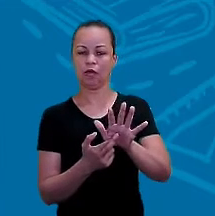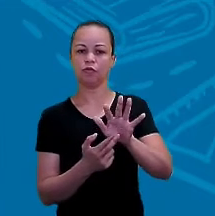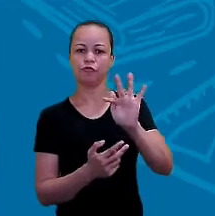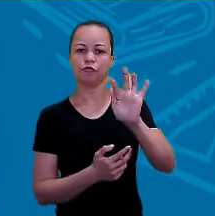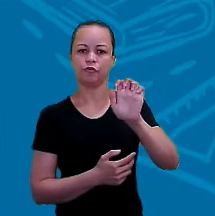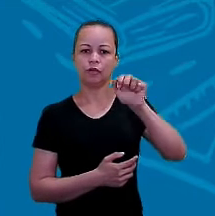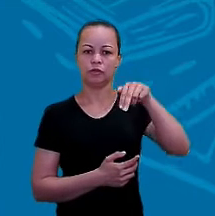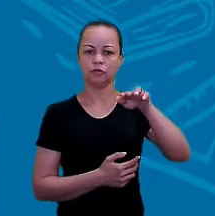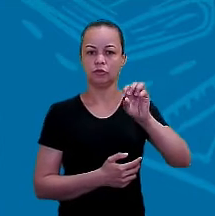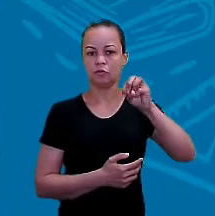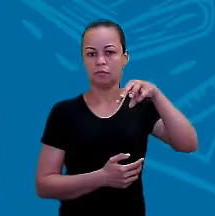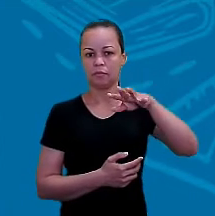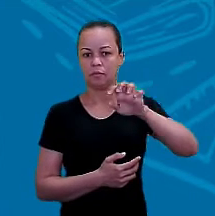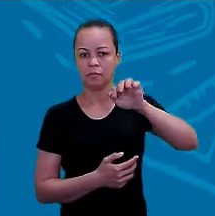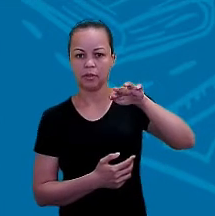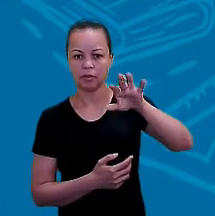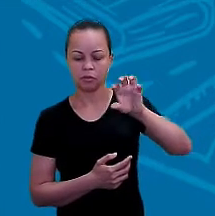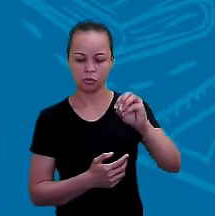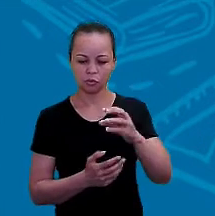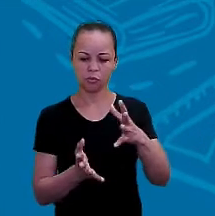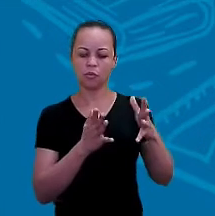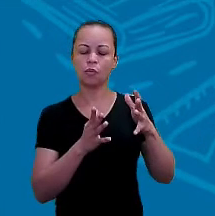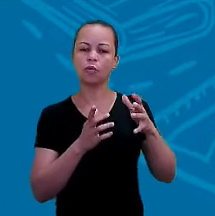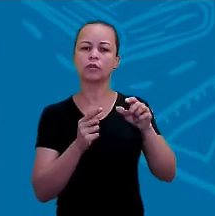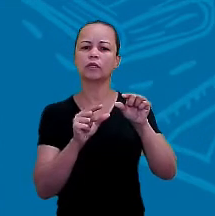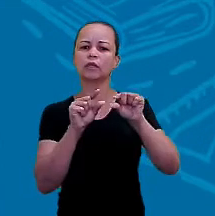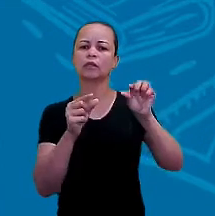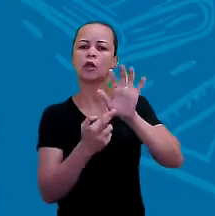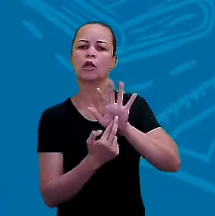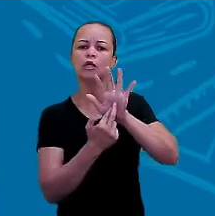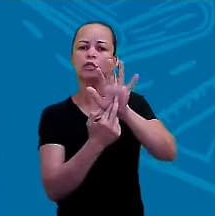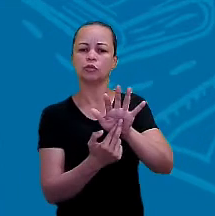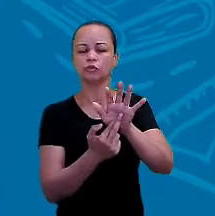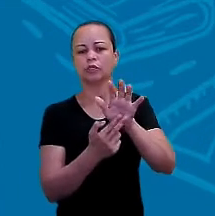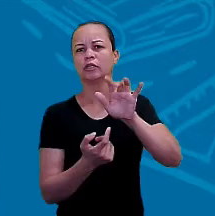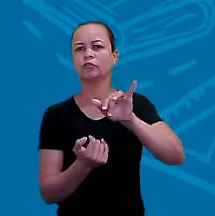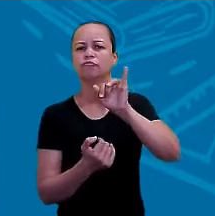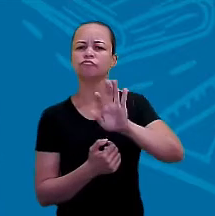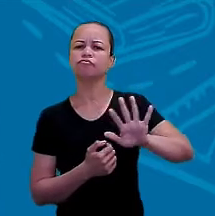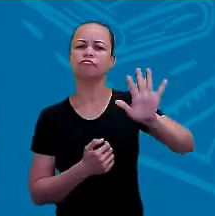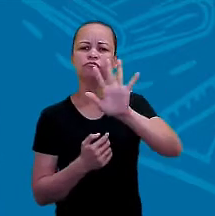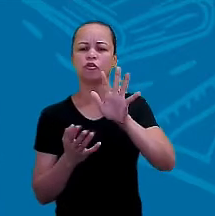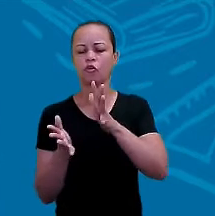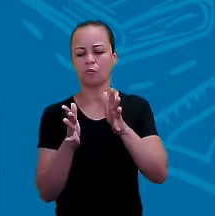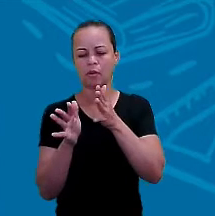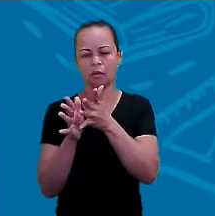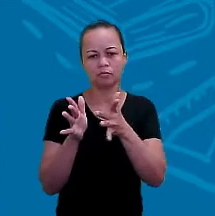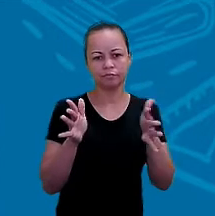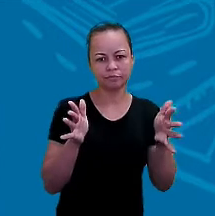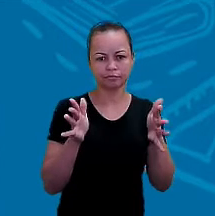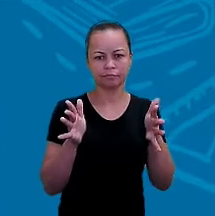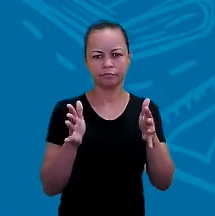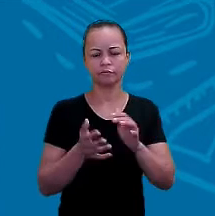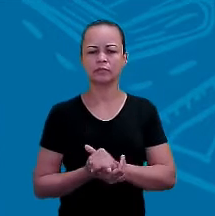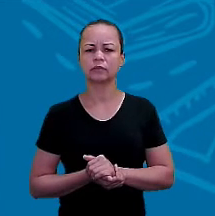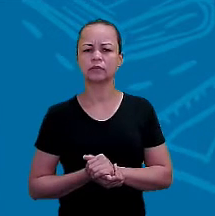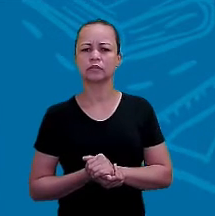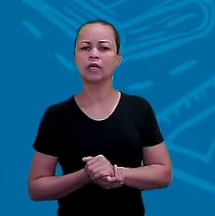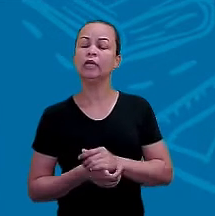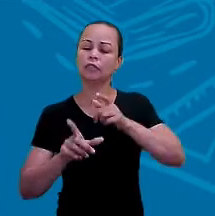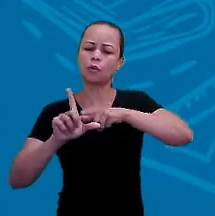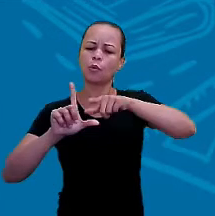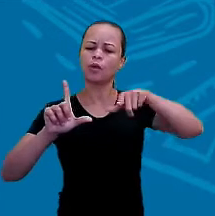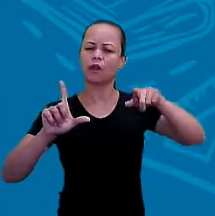mensurado, quantificado ou ilustrado de forma mais ou menos lógica. Então, gente, o que é um gráfico?